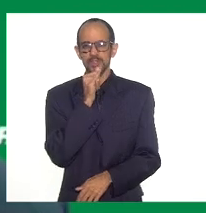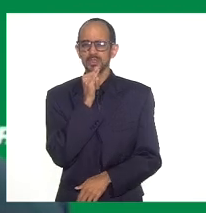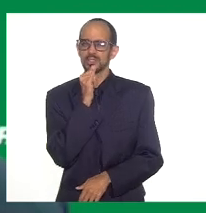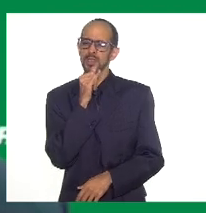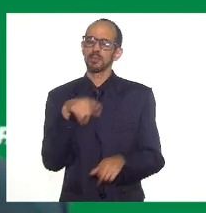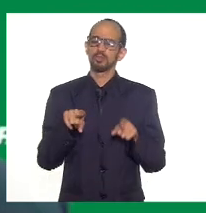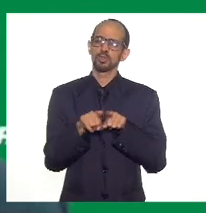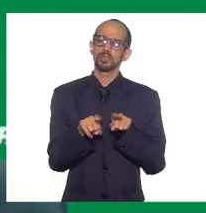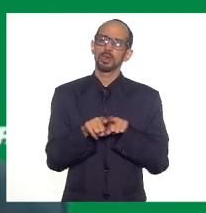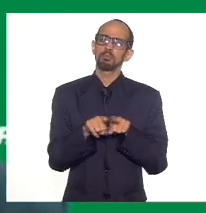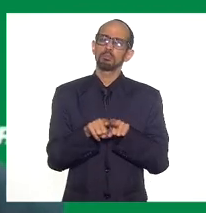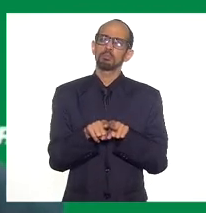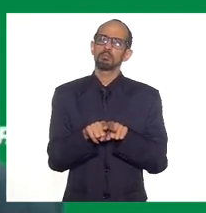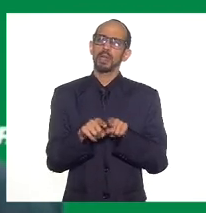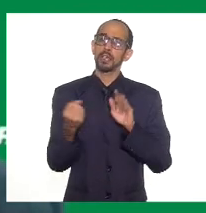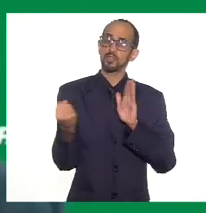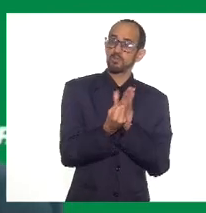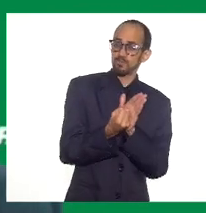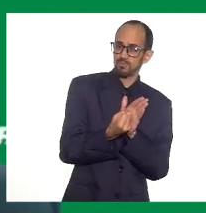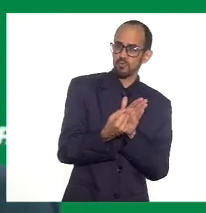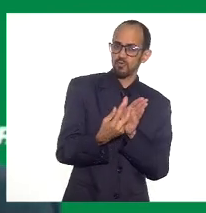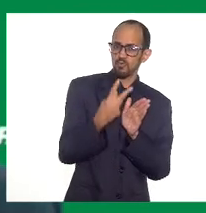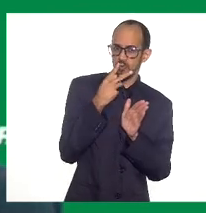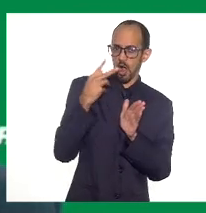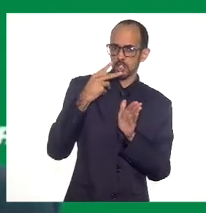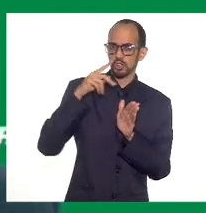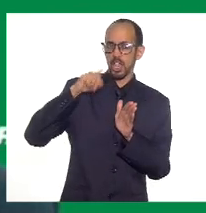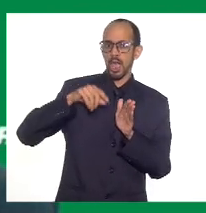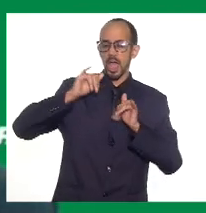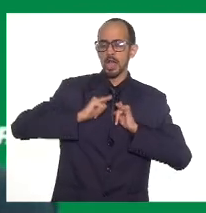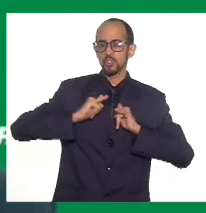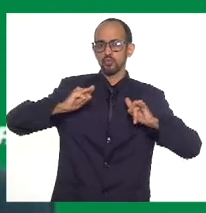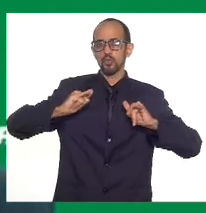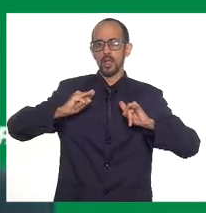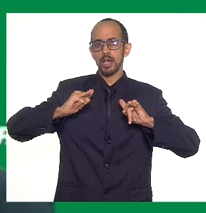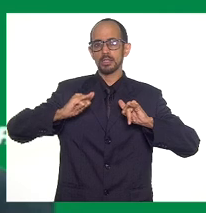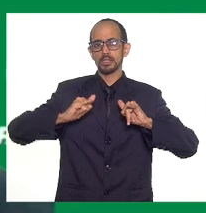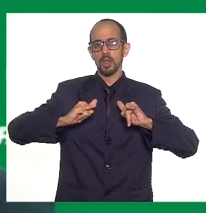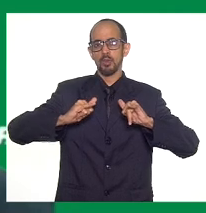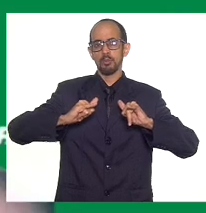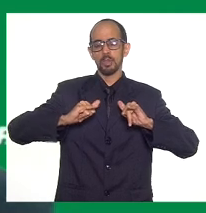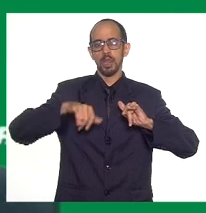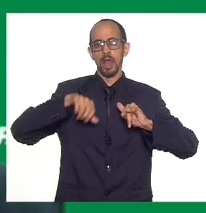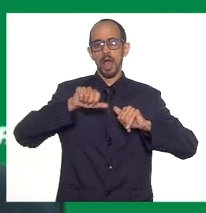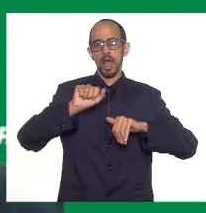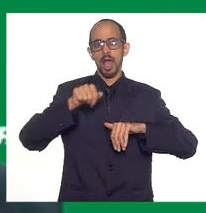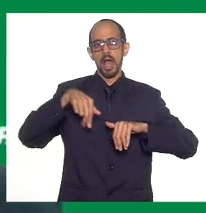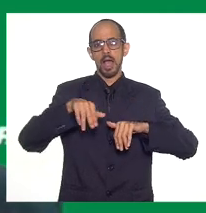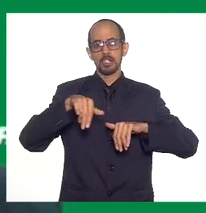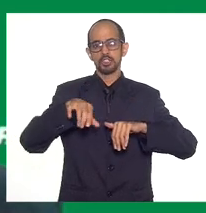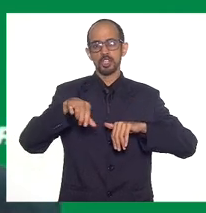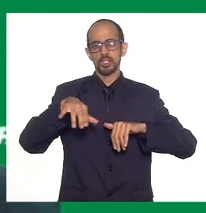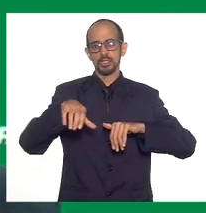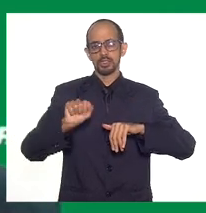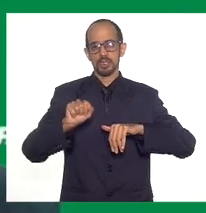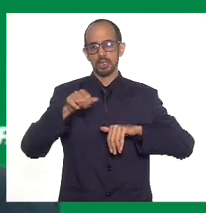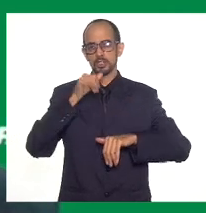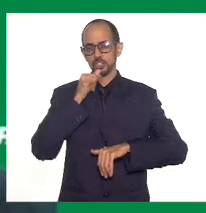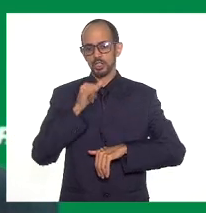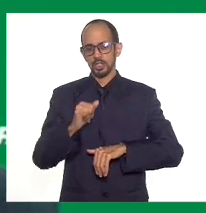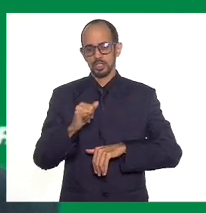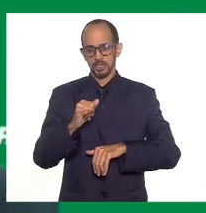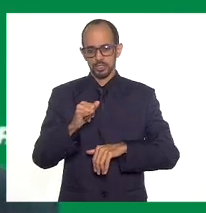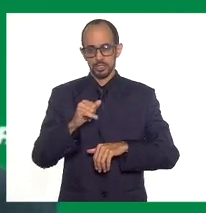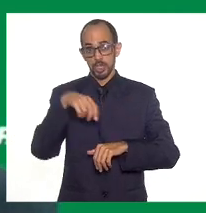recente foi a divulgação pela Agência Internacional de Energia, um órgão internacional